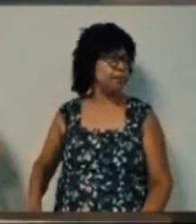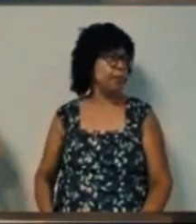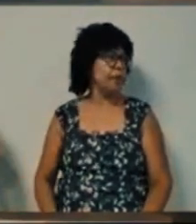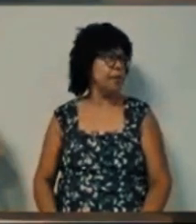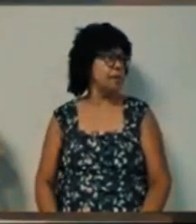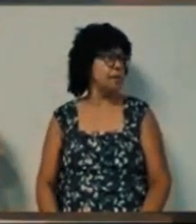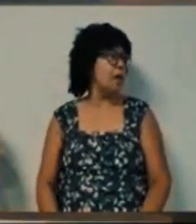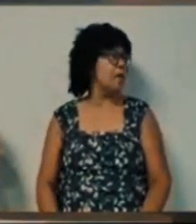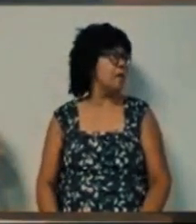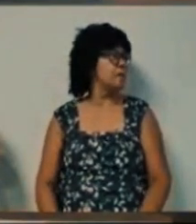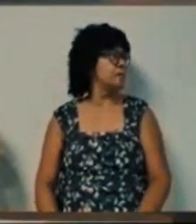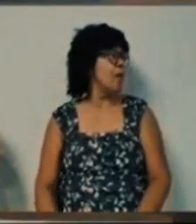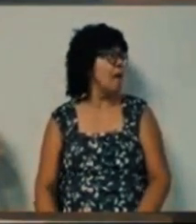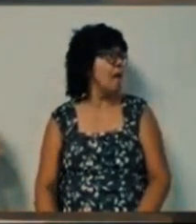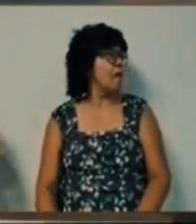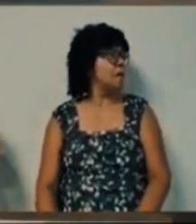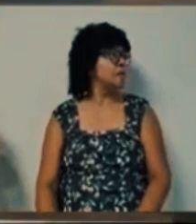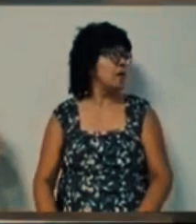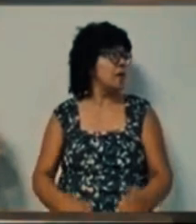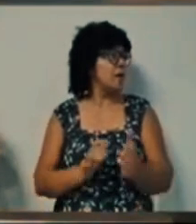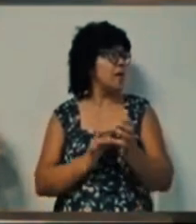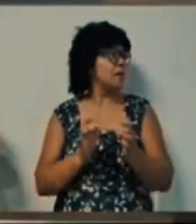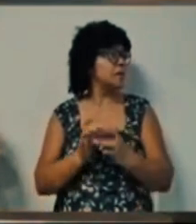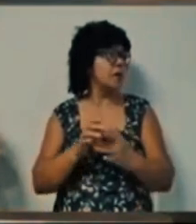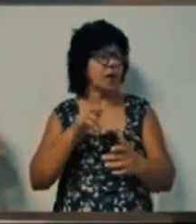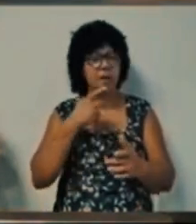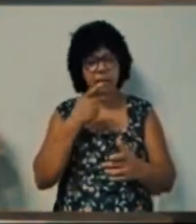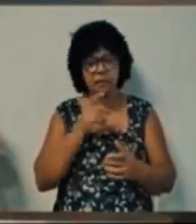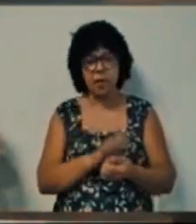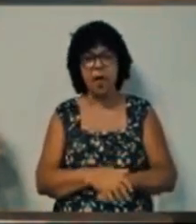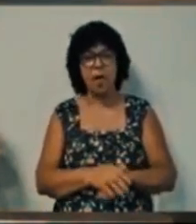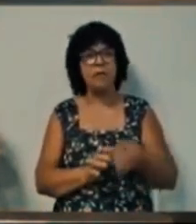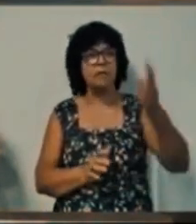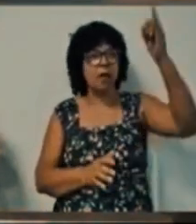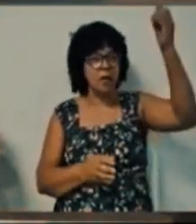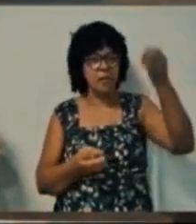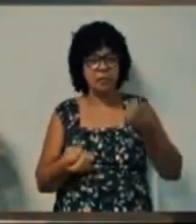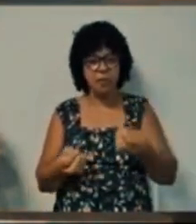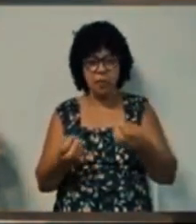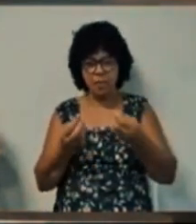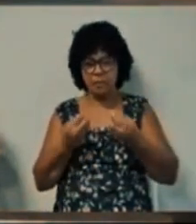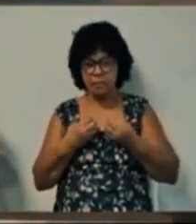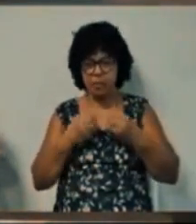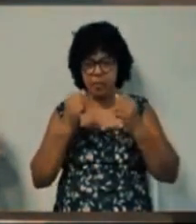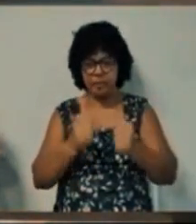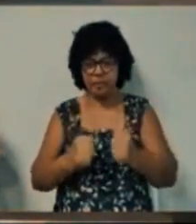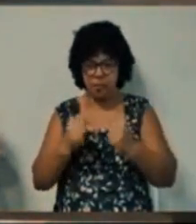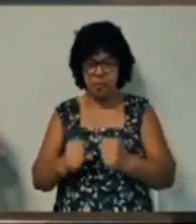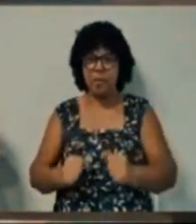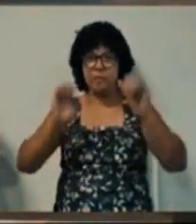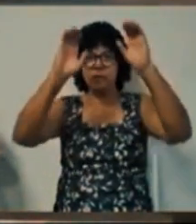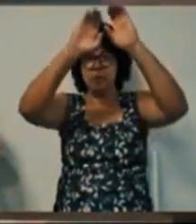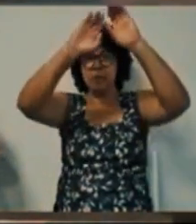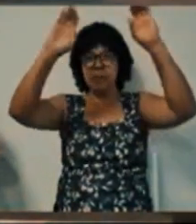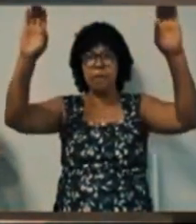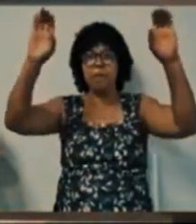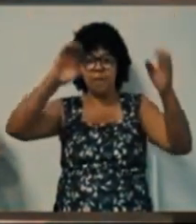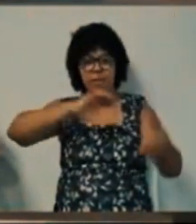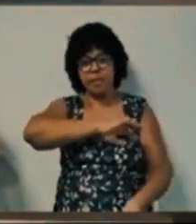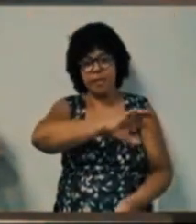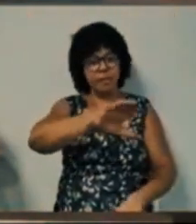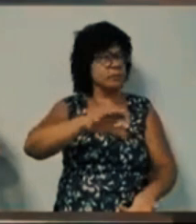aleluia, é-me dado todo o poder nos céus e na terra. É-me dado toda a autoridade no céu e na